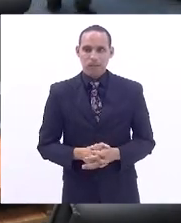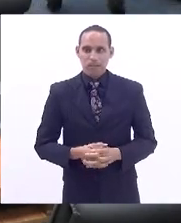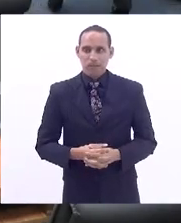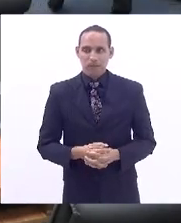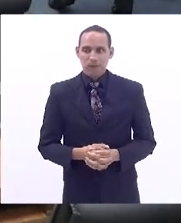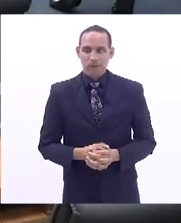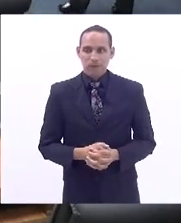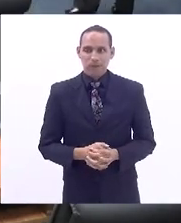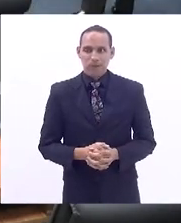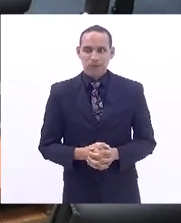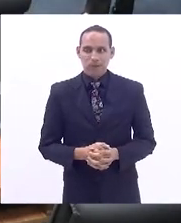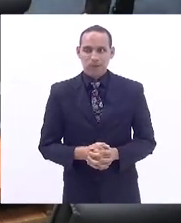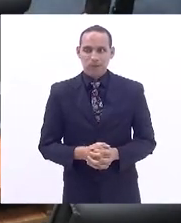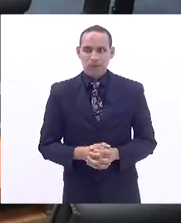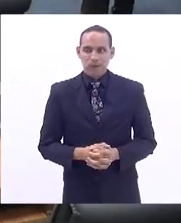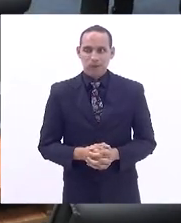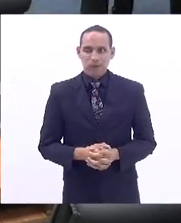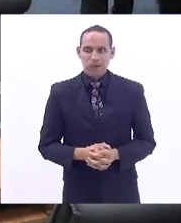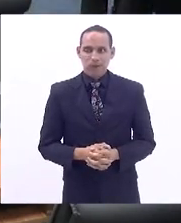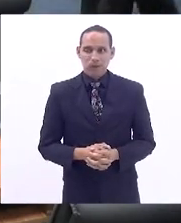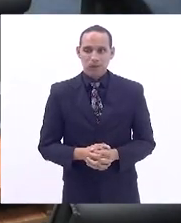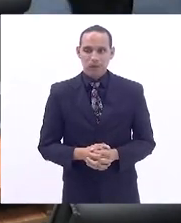E aí